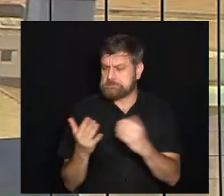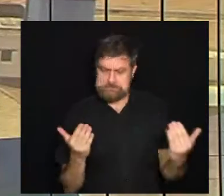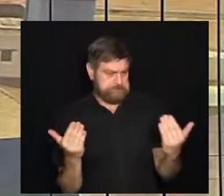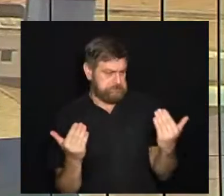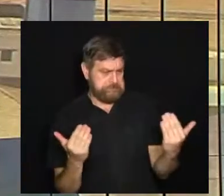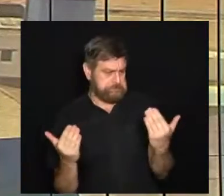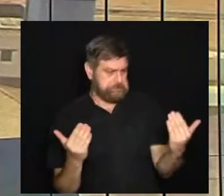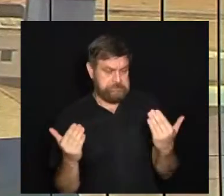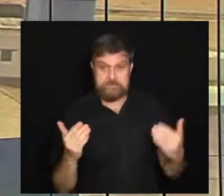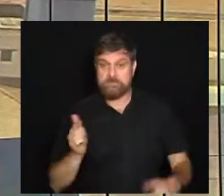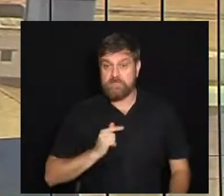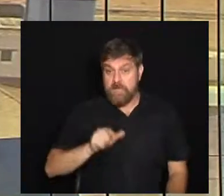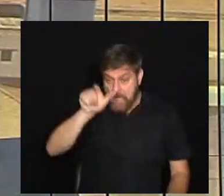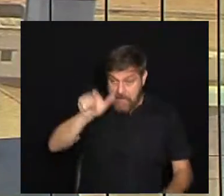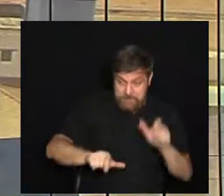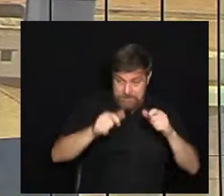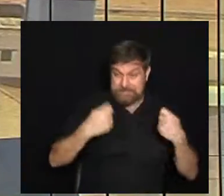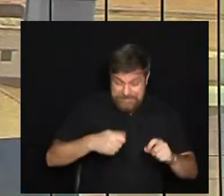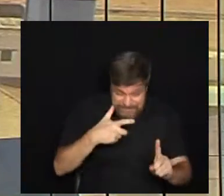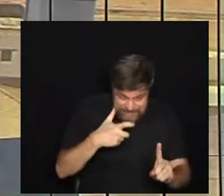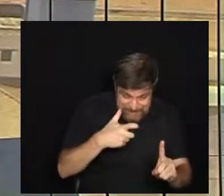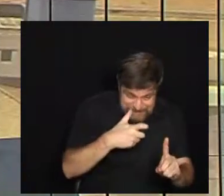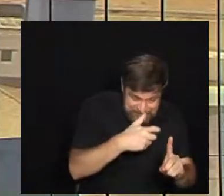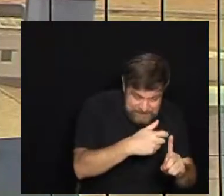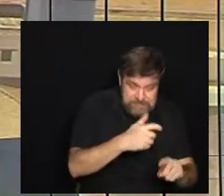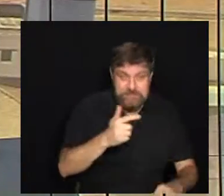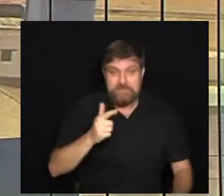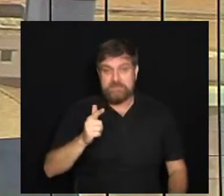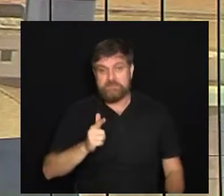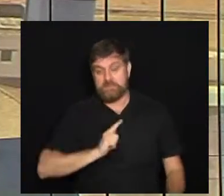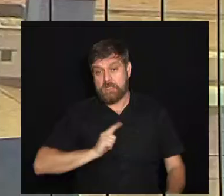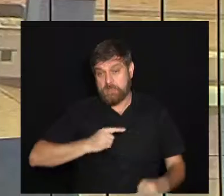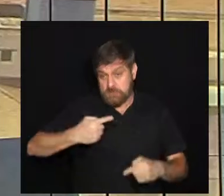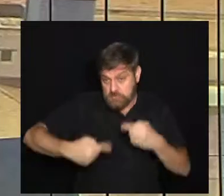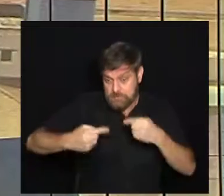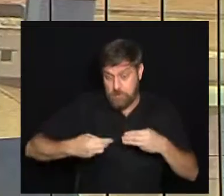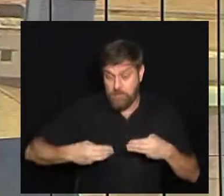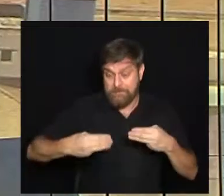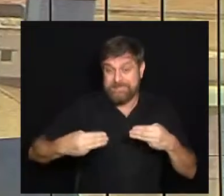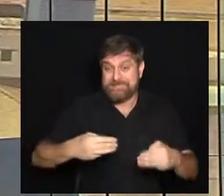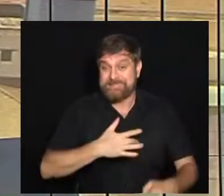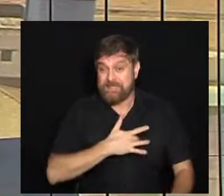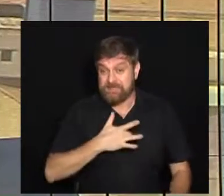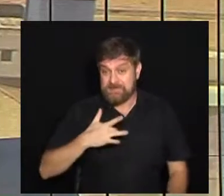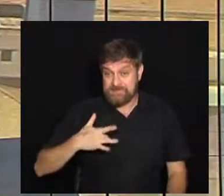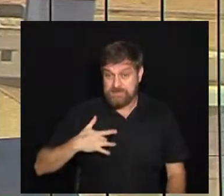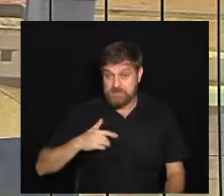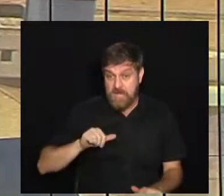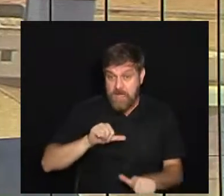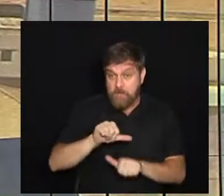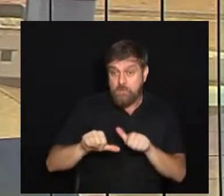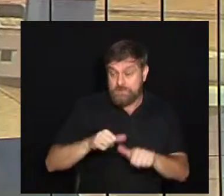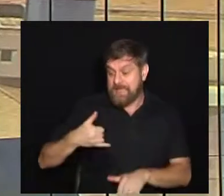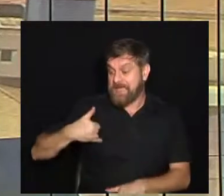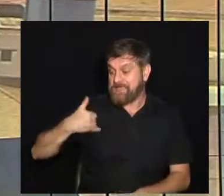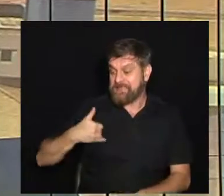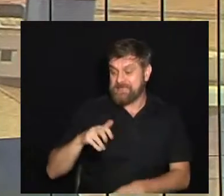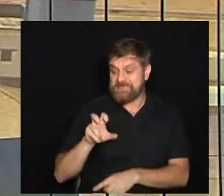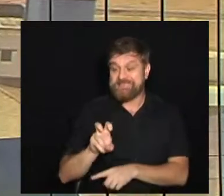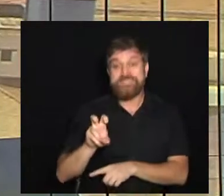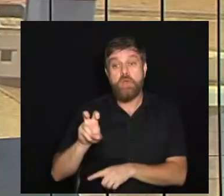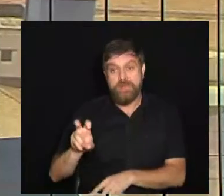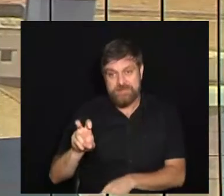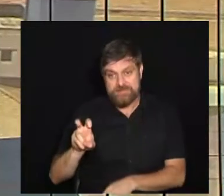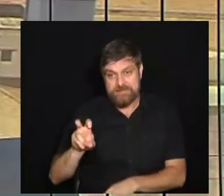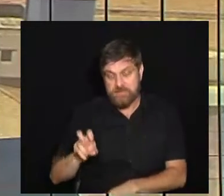as pessoas que tiverem indicação para serem vacinadas existe uma discussão no ministério da saúde de mudar para 55 anos a idade